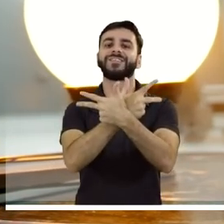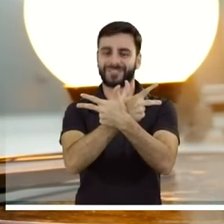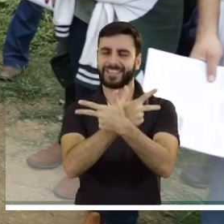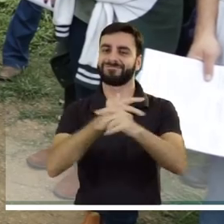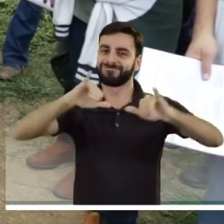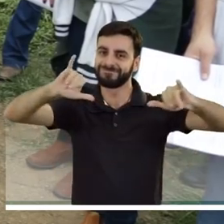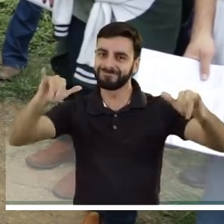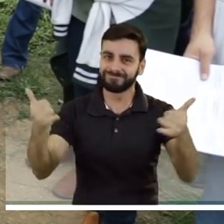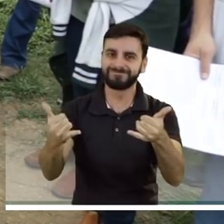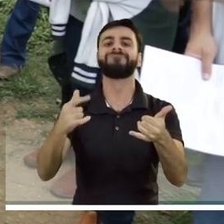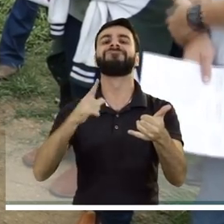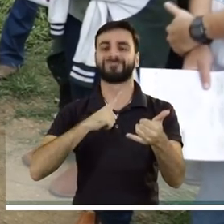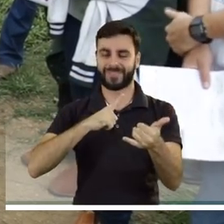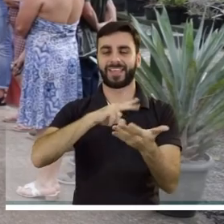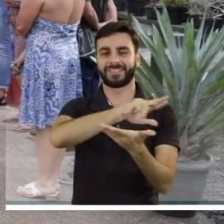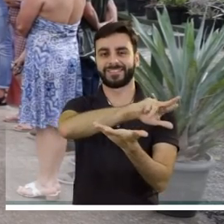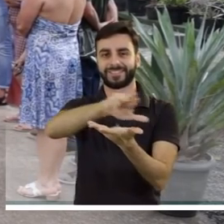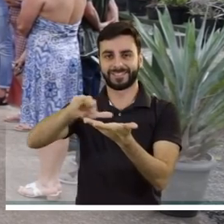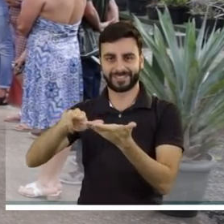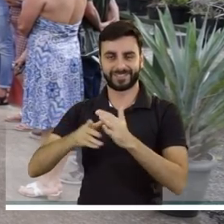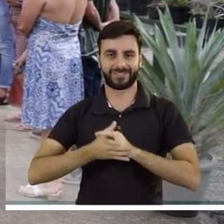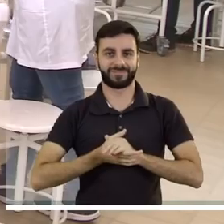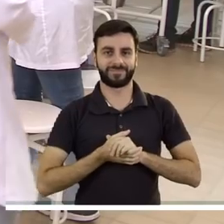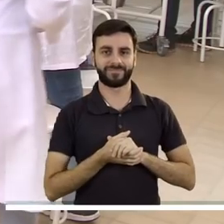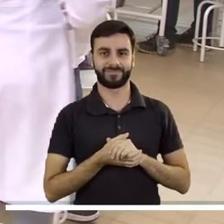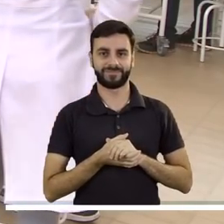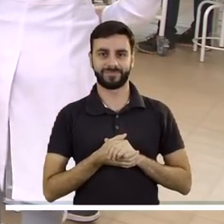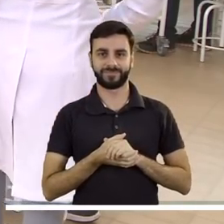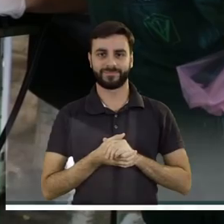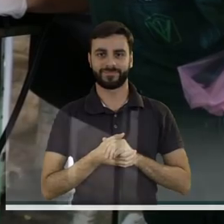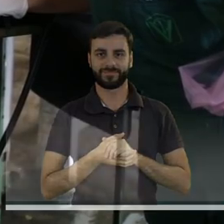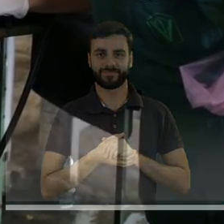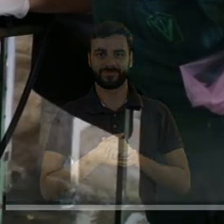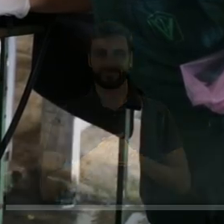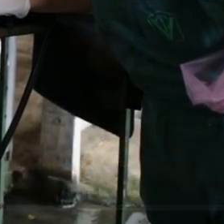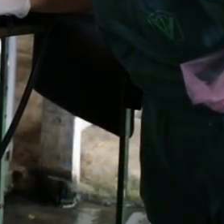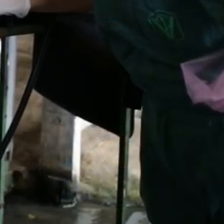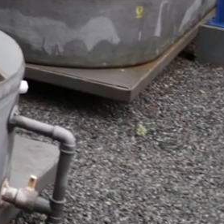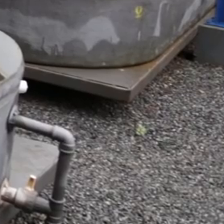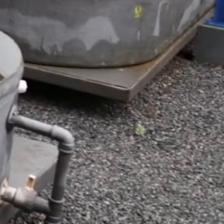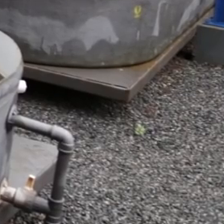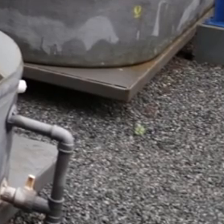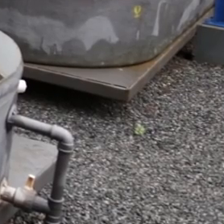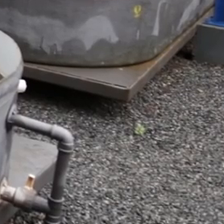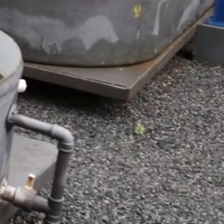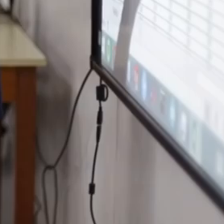oportunidades e de transformações reunidas numa mesma instituição.